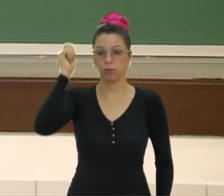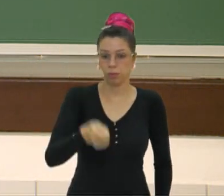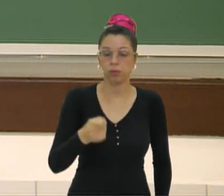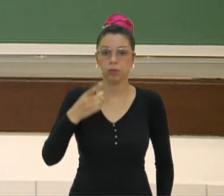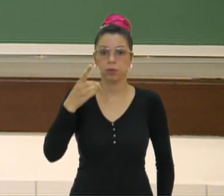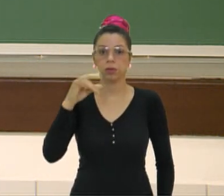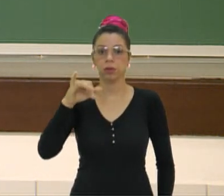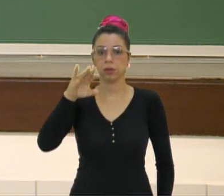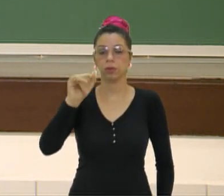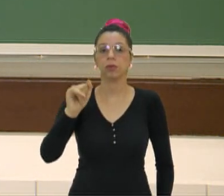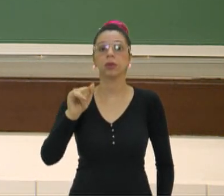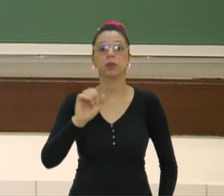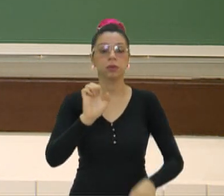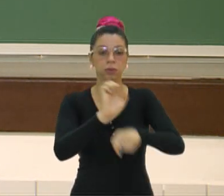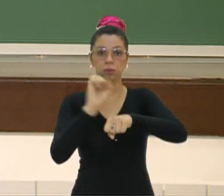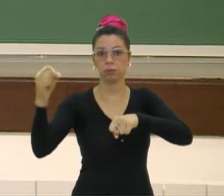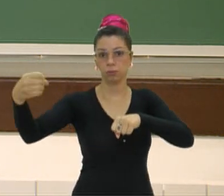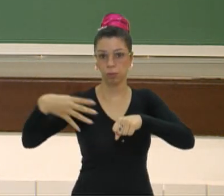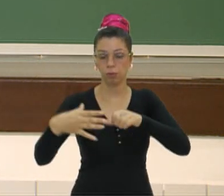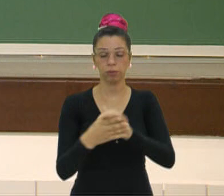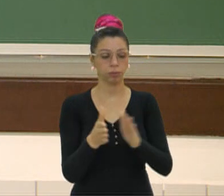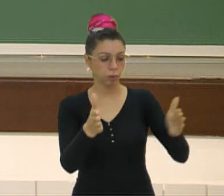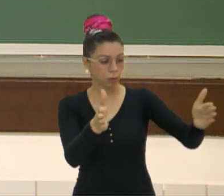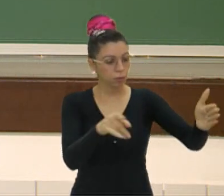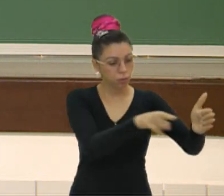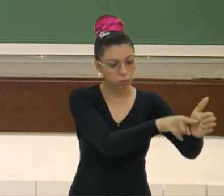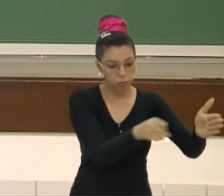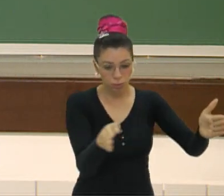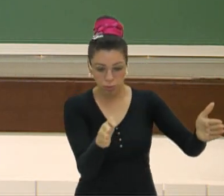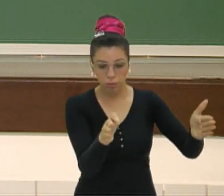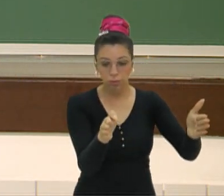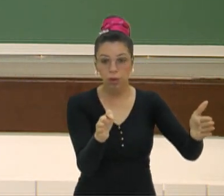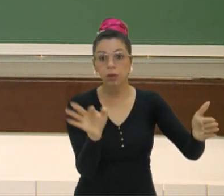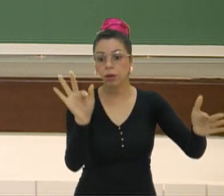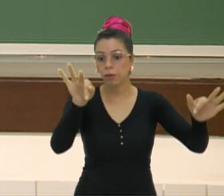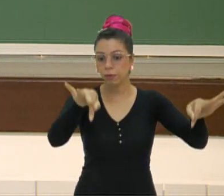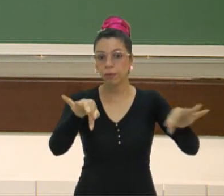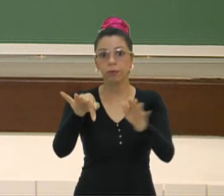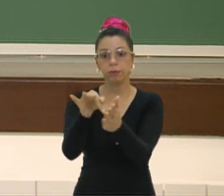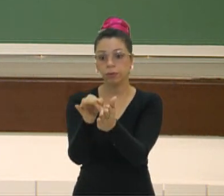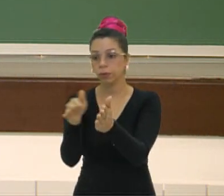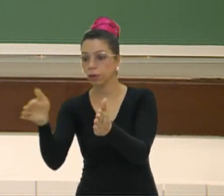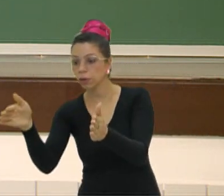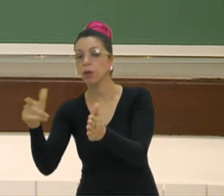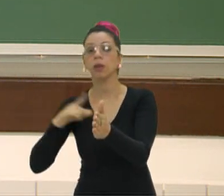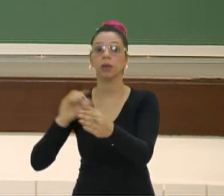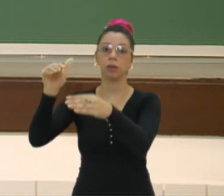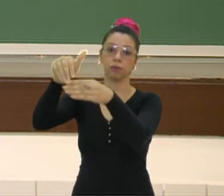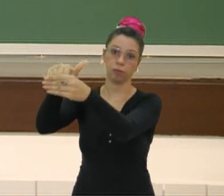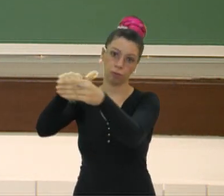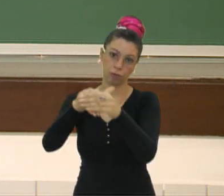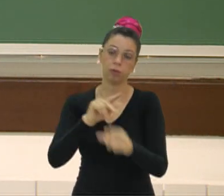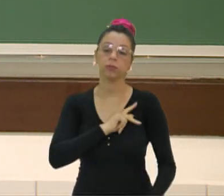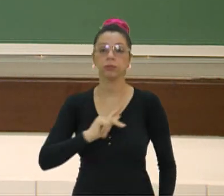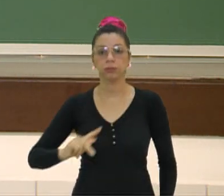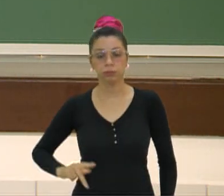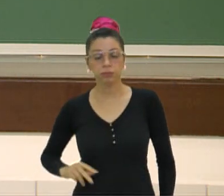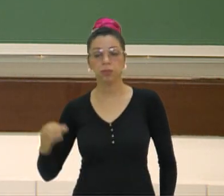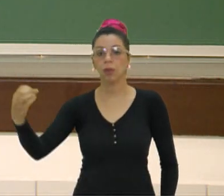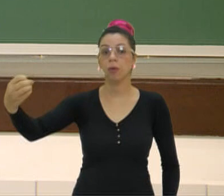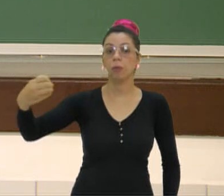Estado Novo. Após esse período, nós vamos ter eleições novamente para presidente, uma